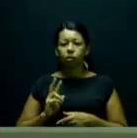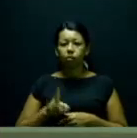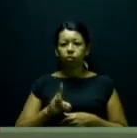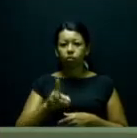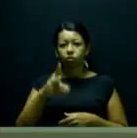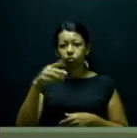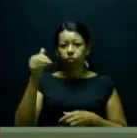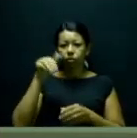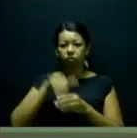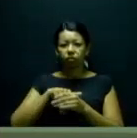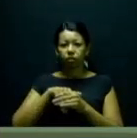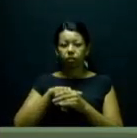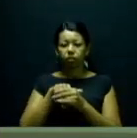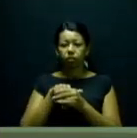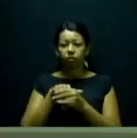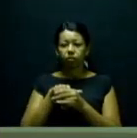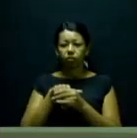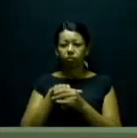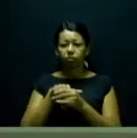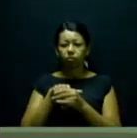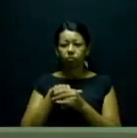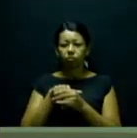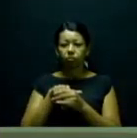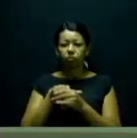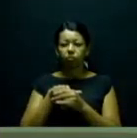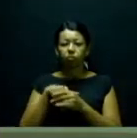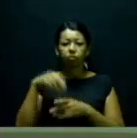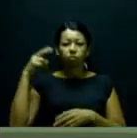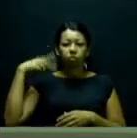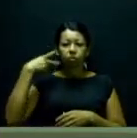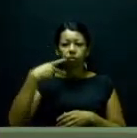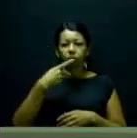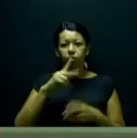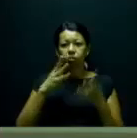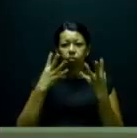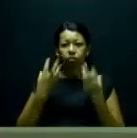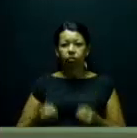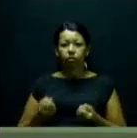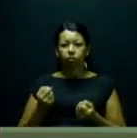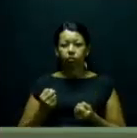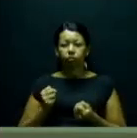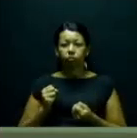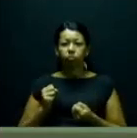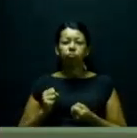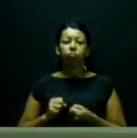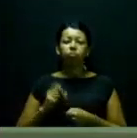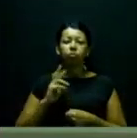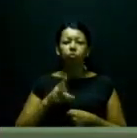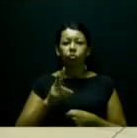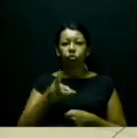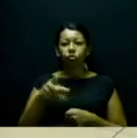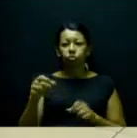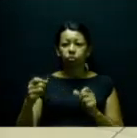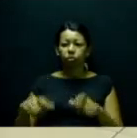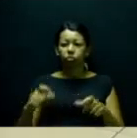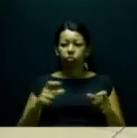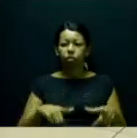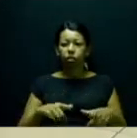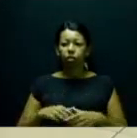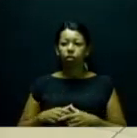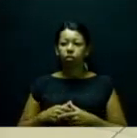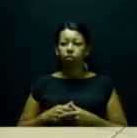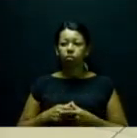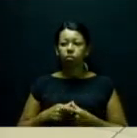Continua em votação. Os vereadores que forem pela aprovação, permaneçam como se